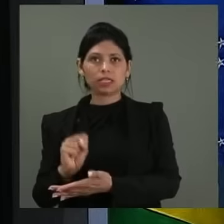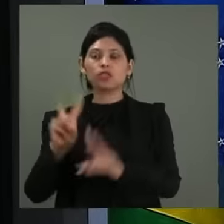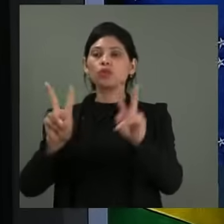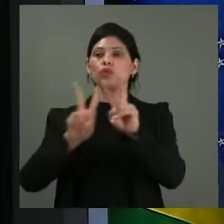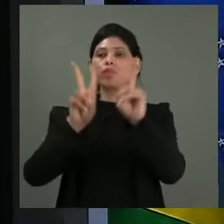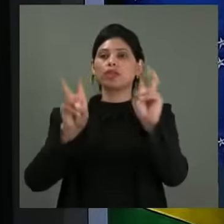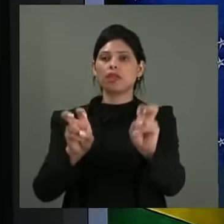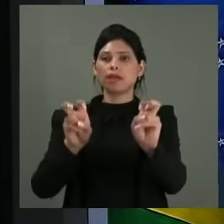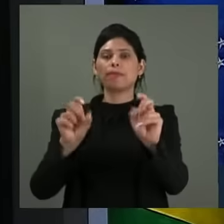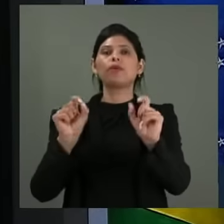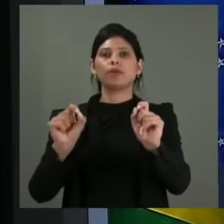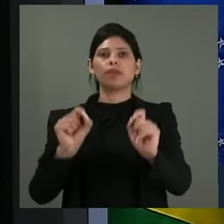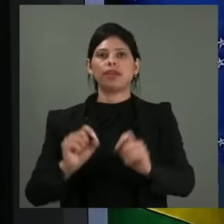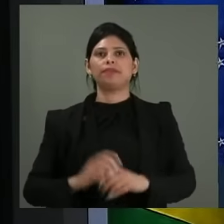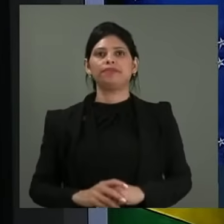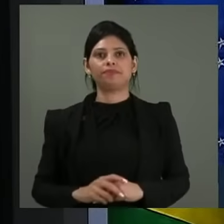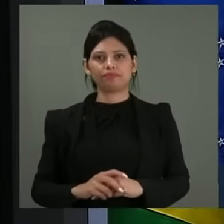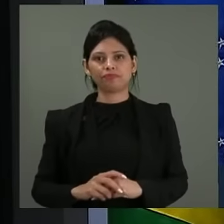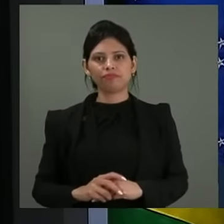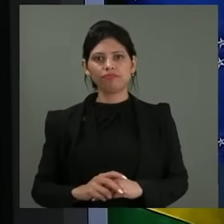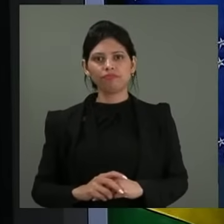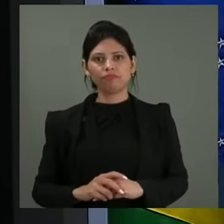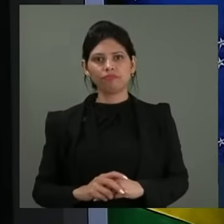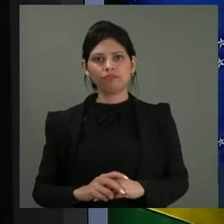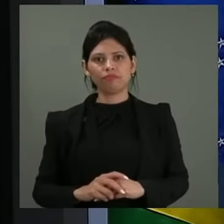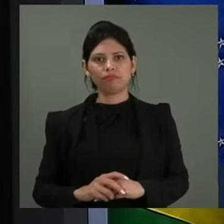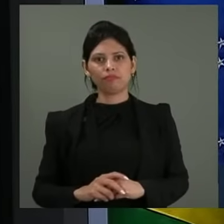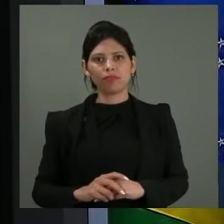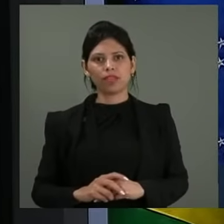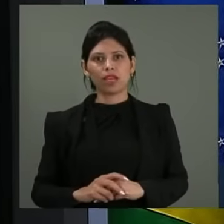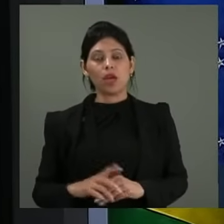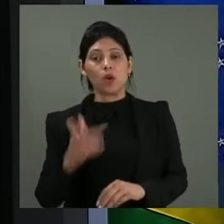Livrando-se de um presidente.